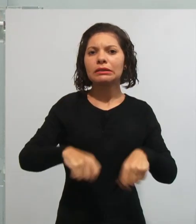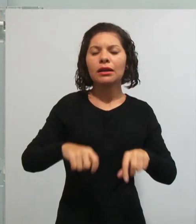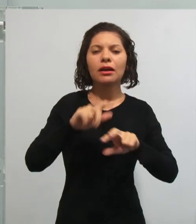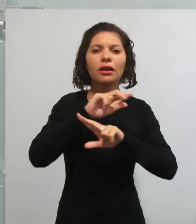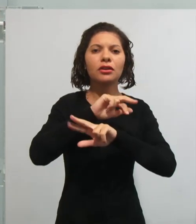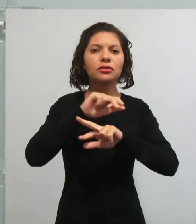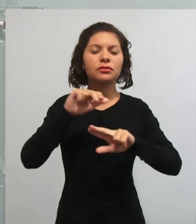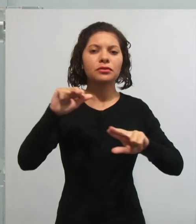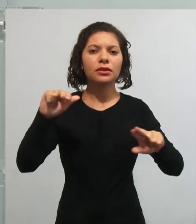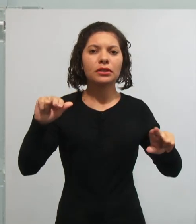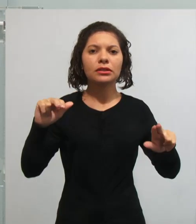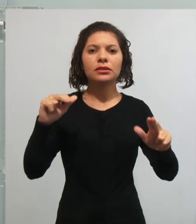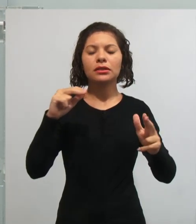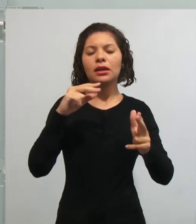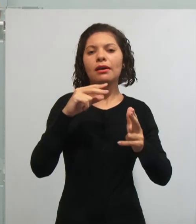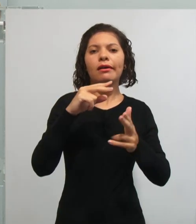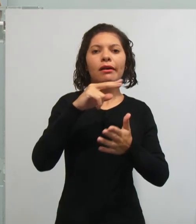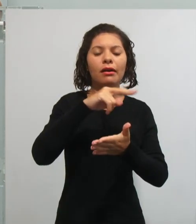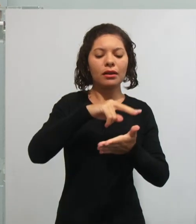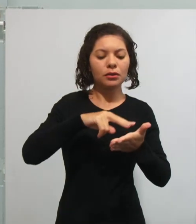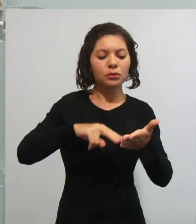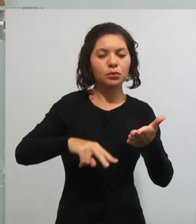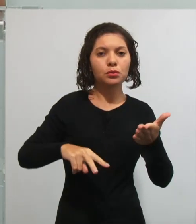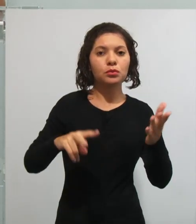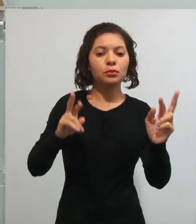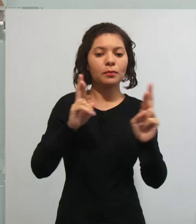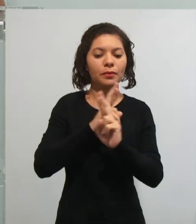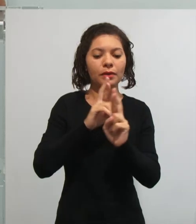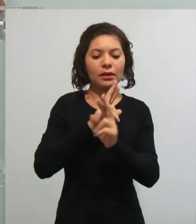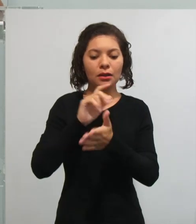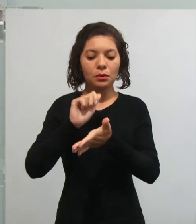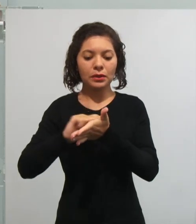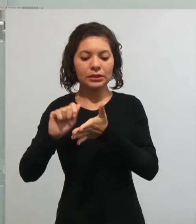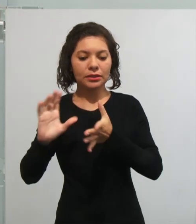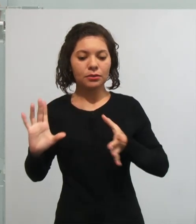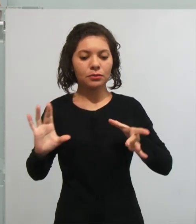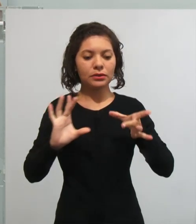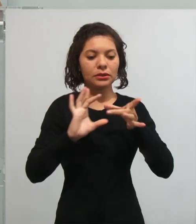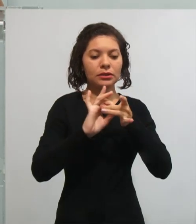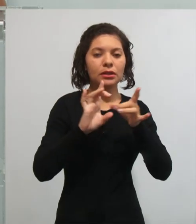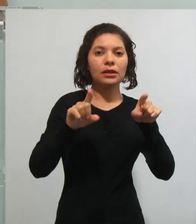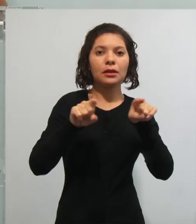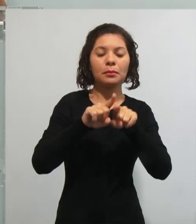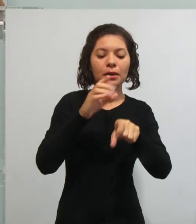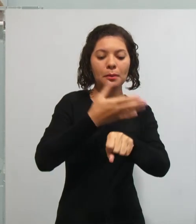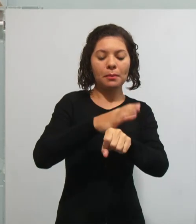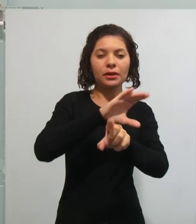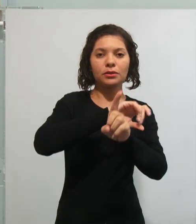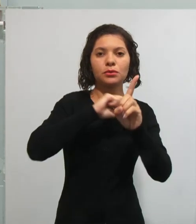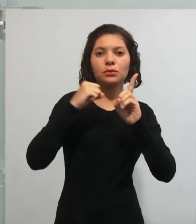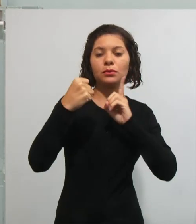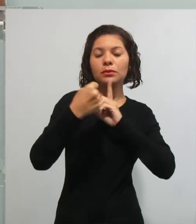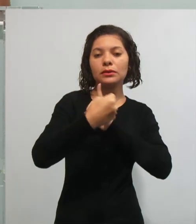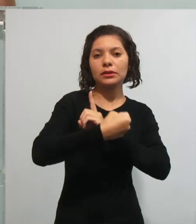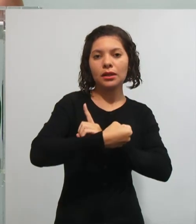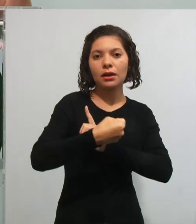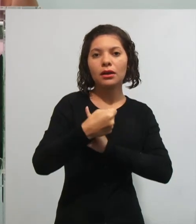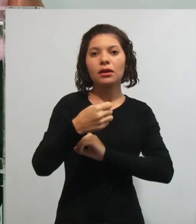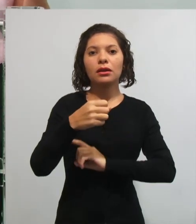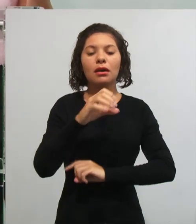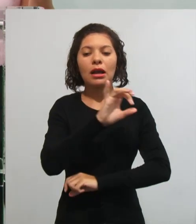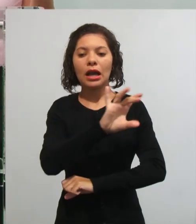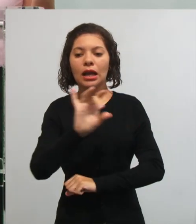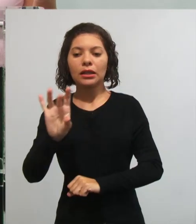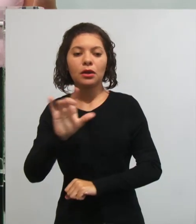leitura relacionada à escrita e também das práticas sociais, dessas outras formas de leitura que os alunos